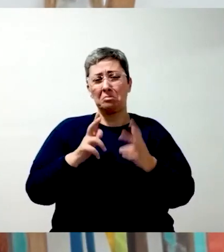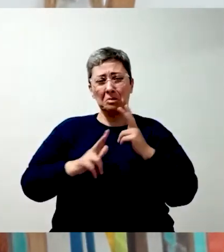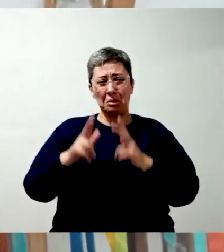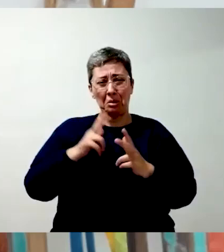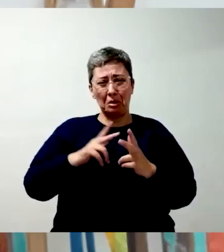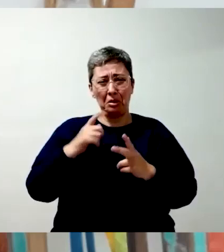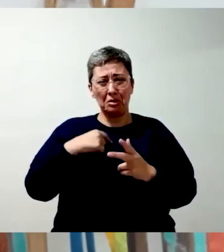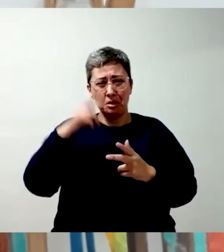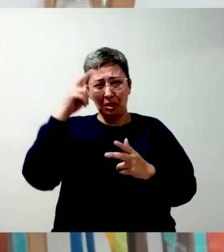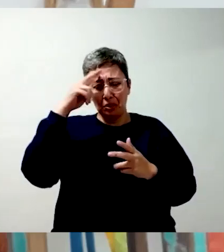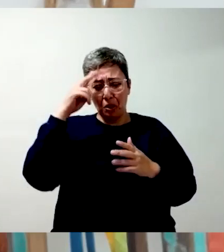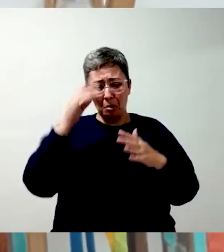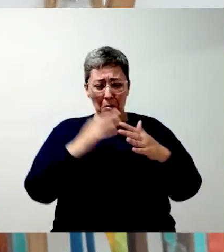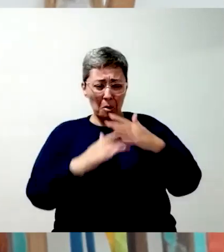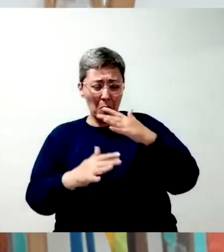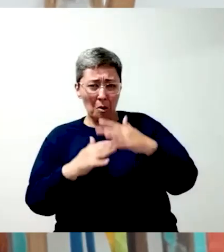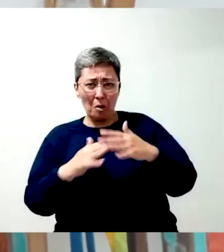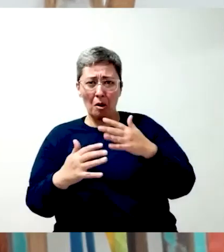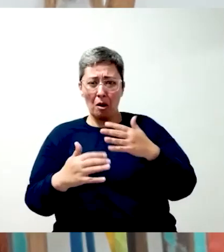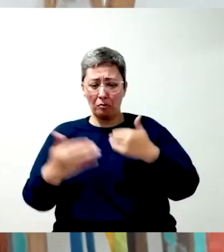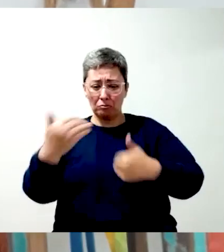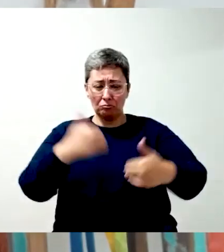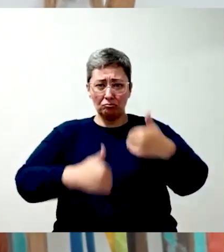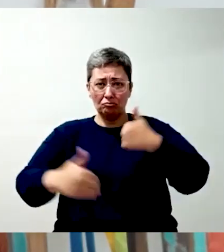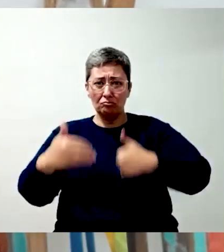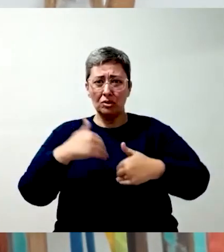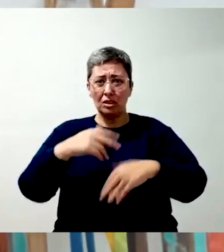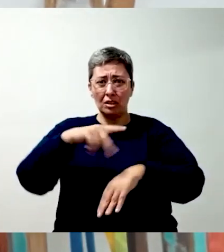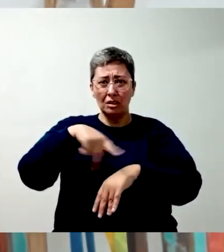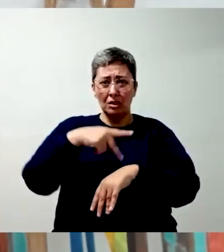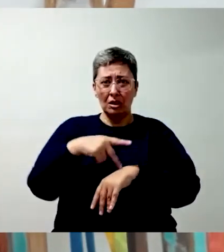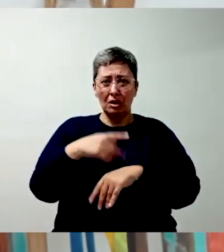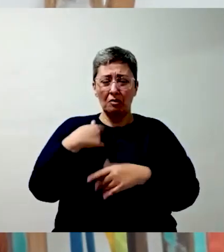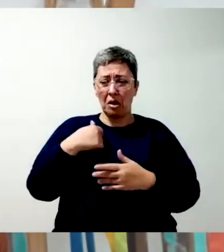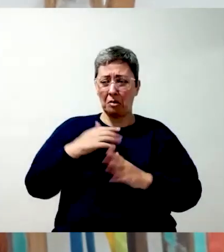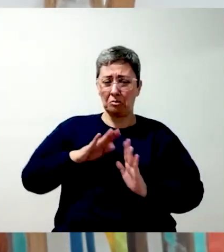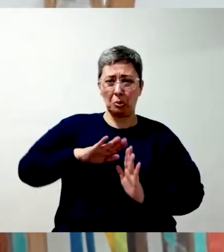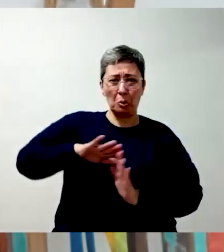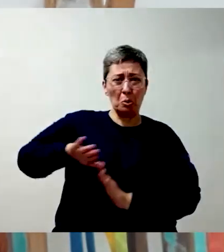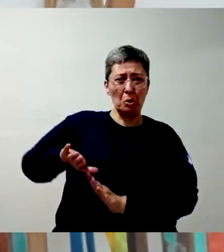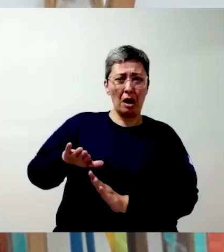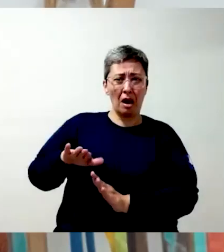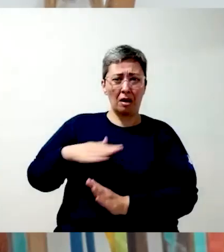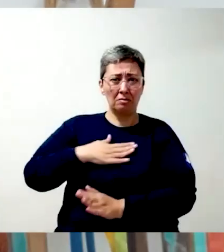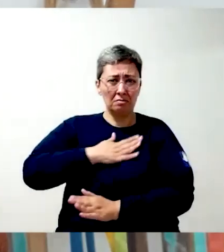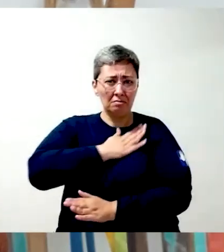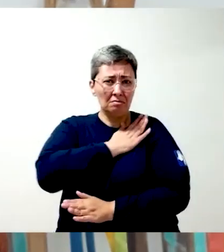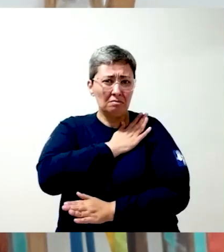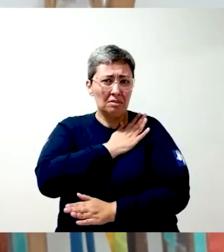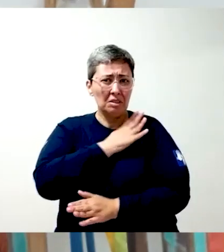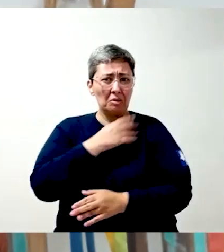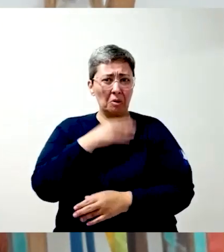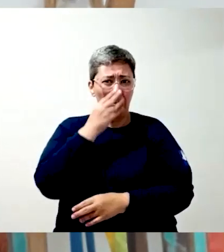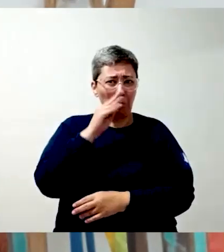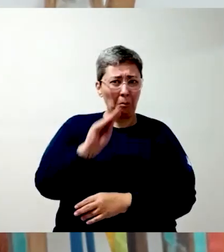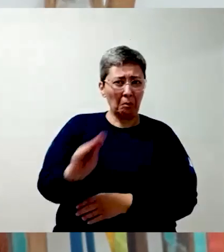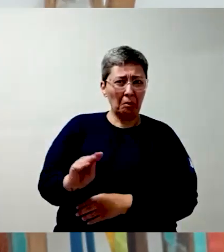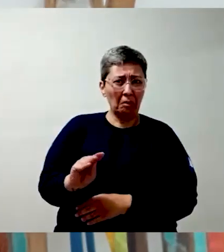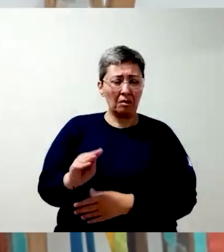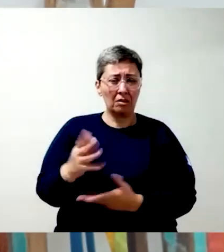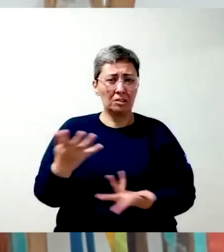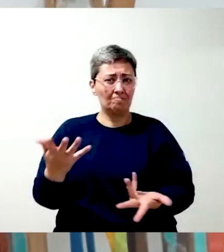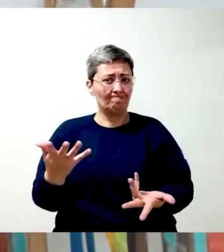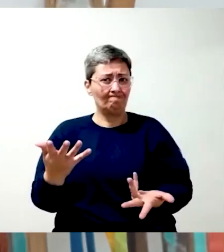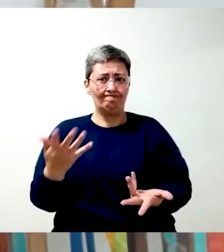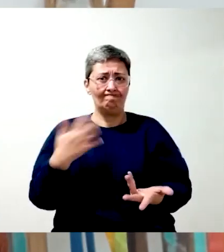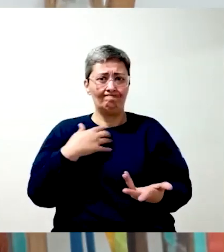histórias que quando chegam imigrantes aqui no nosso país, a gente exclui, a gente despreza,